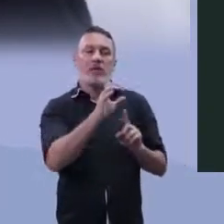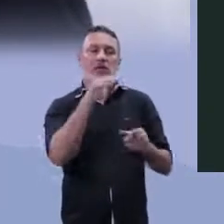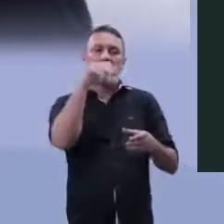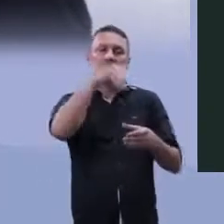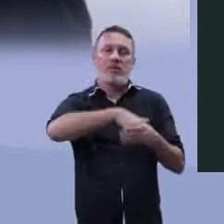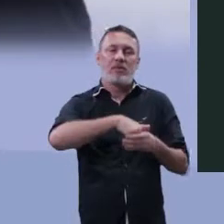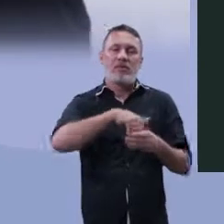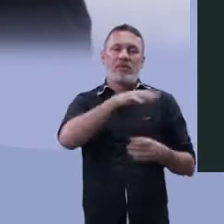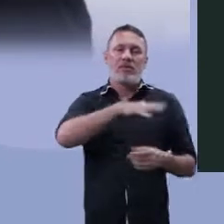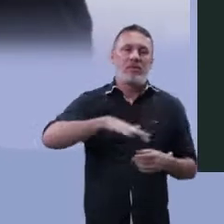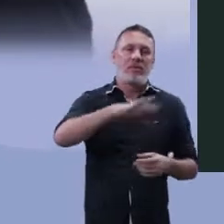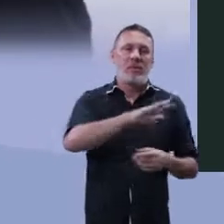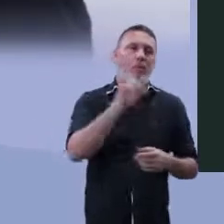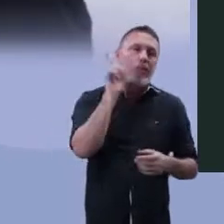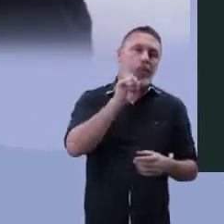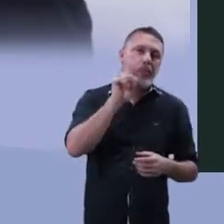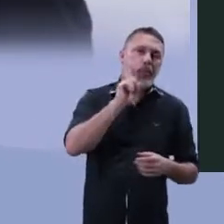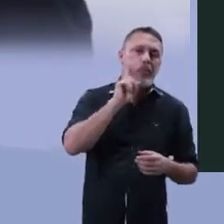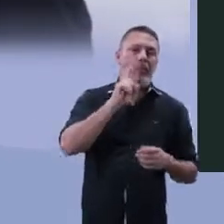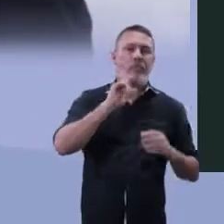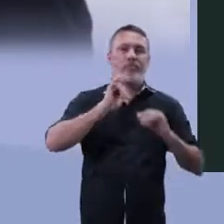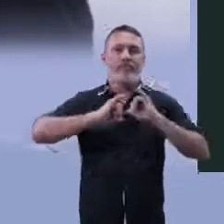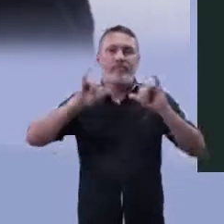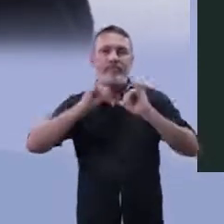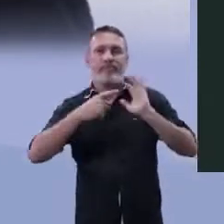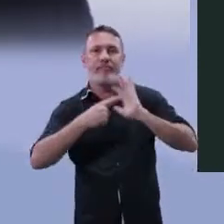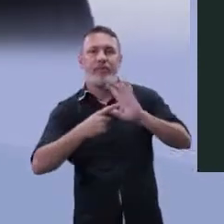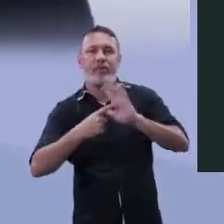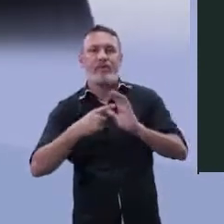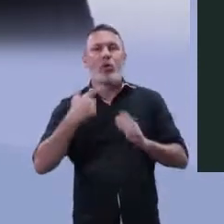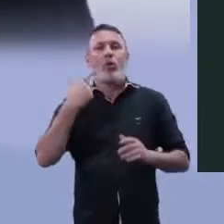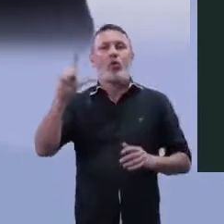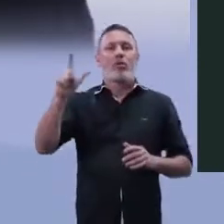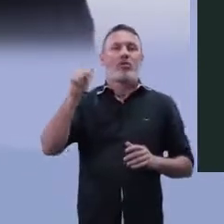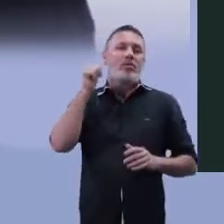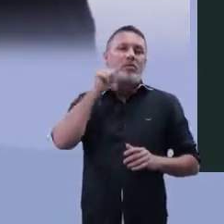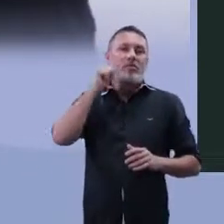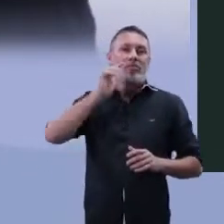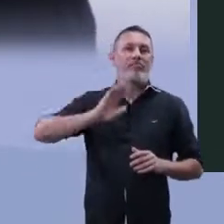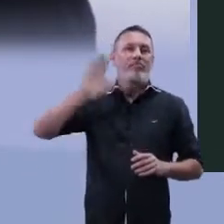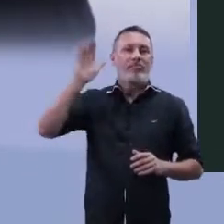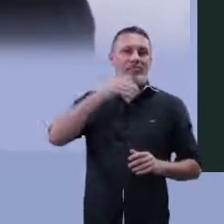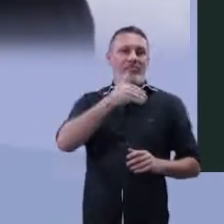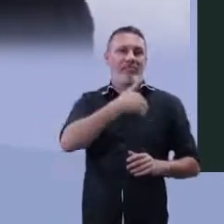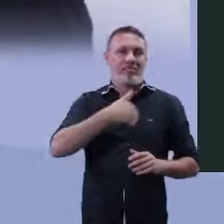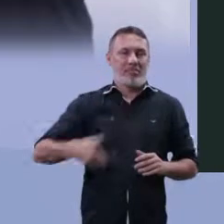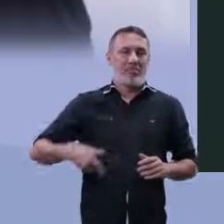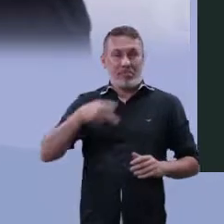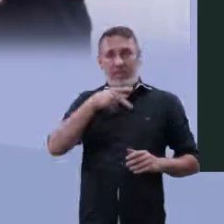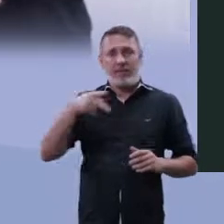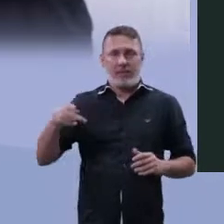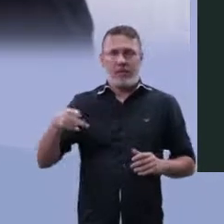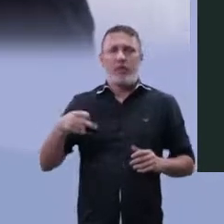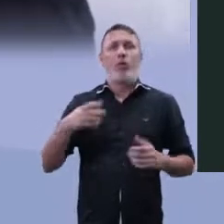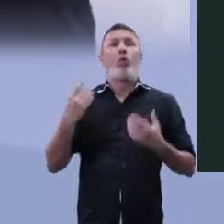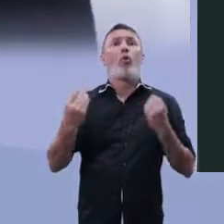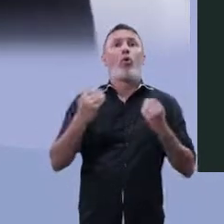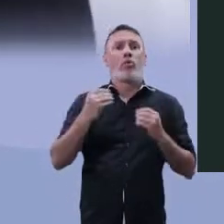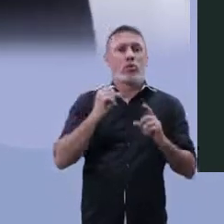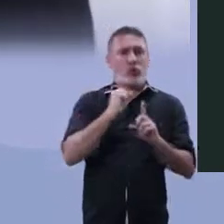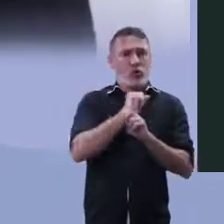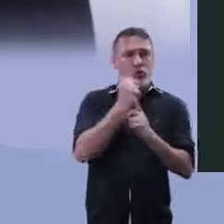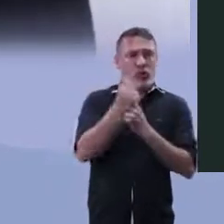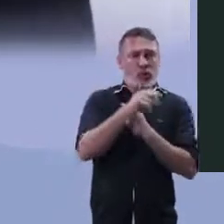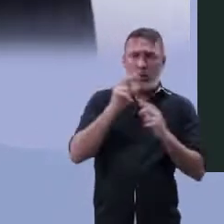interferiu na eleição norte-americana, divulgando lá os e-mails da Hillary Clinton, né? Então, qual é o impacto disso? Isso vai